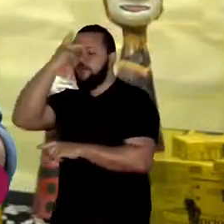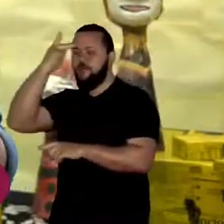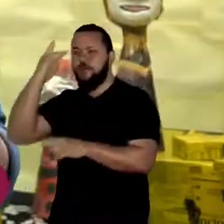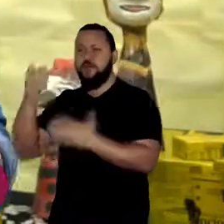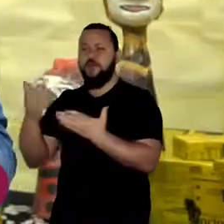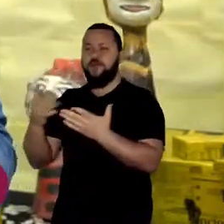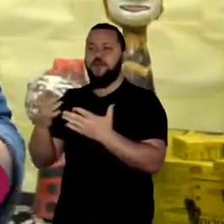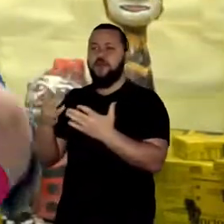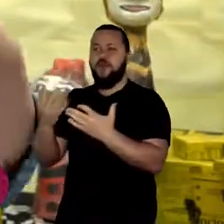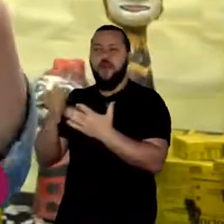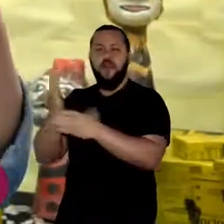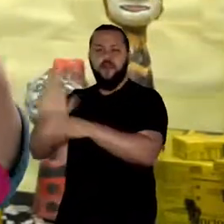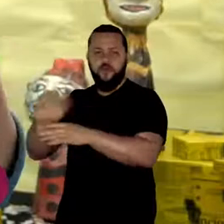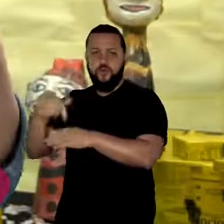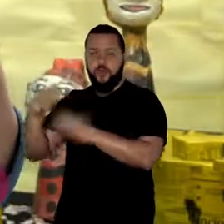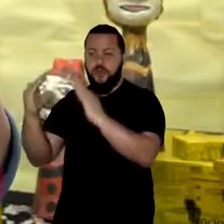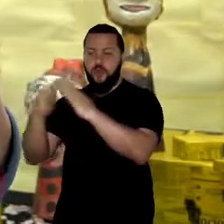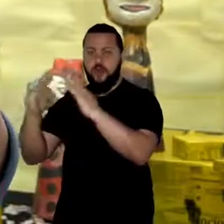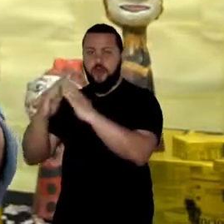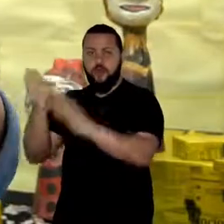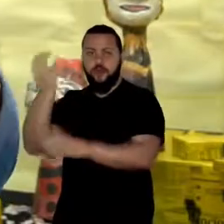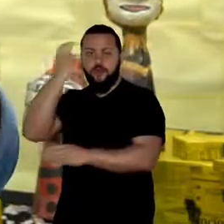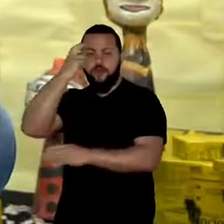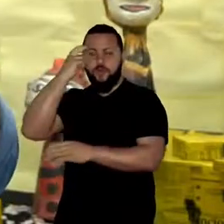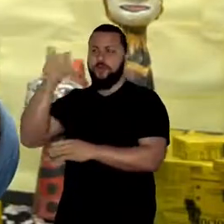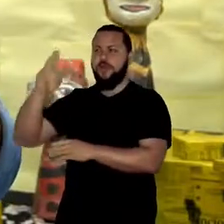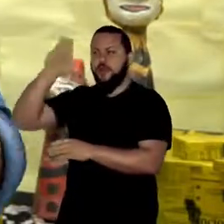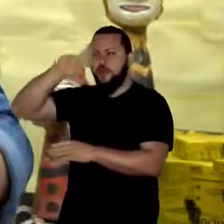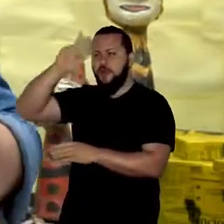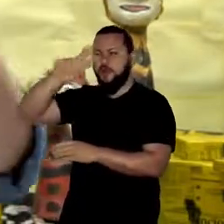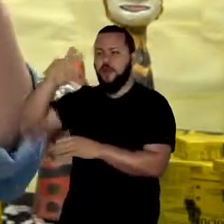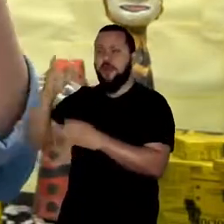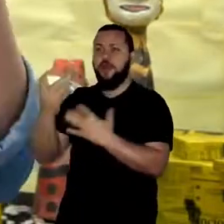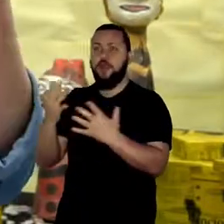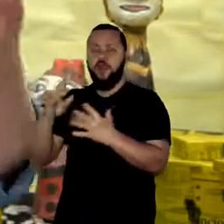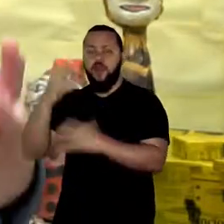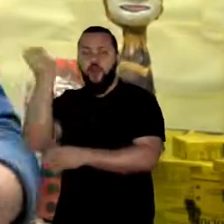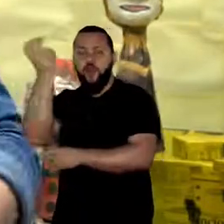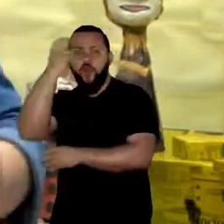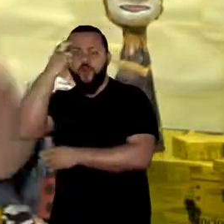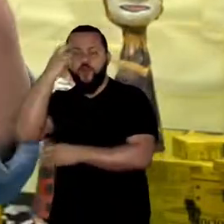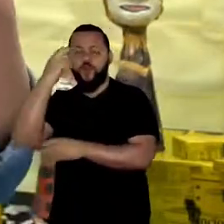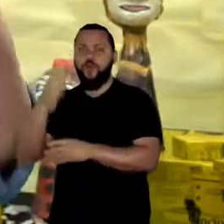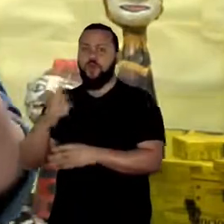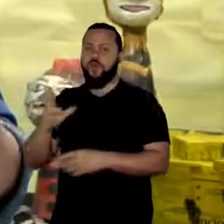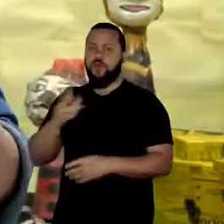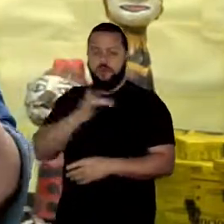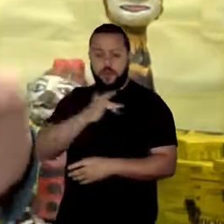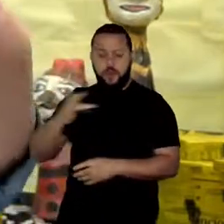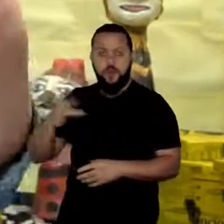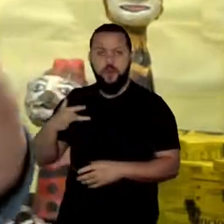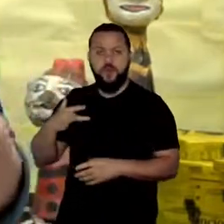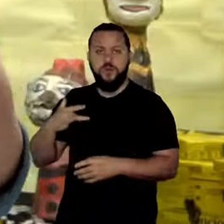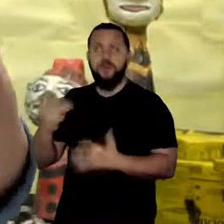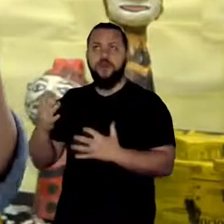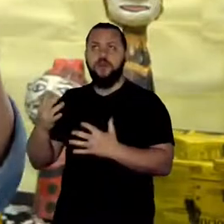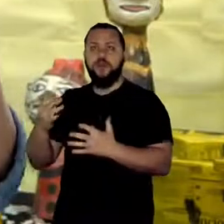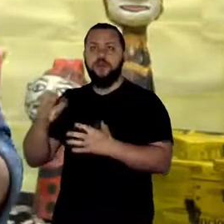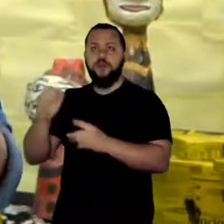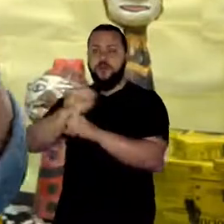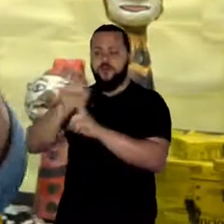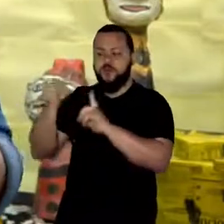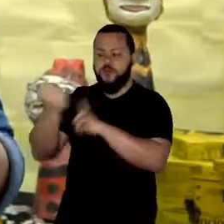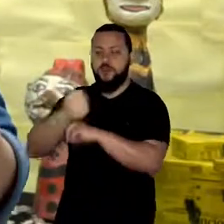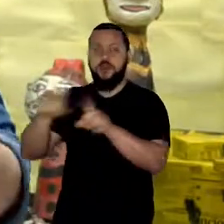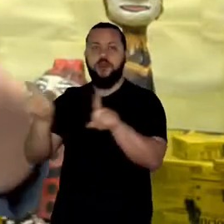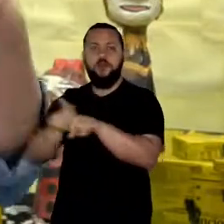extremamente importante e eu acho que a gente precisa lembrar disso, que o impacto da cultura ele é tanto na saúde, na sociedade, mas ele também é um